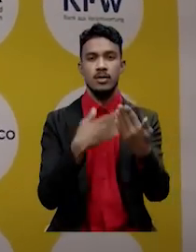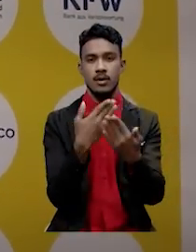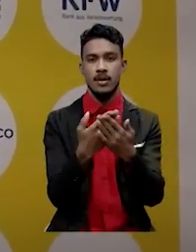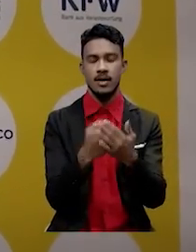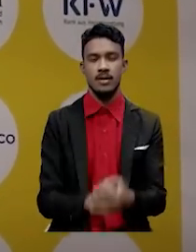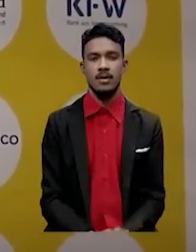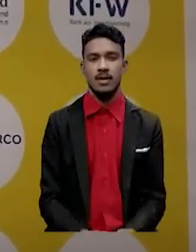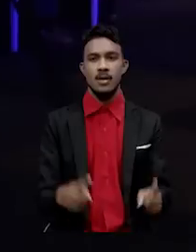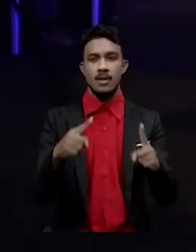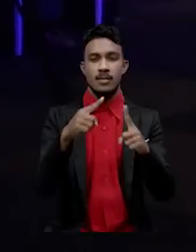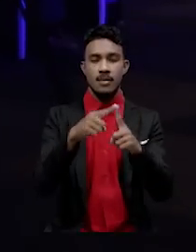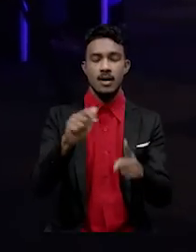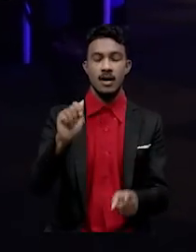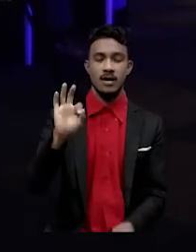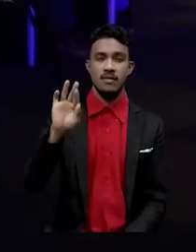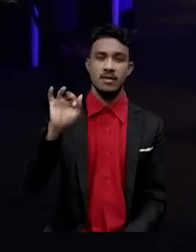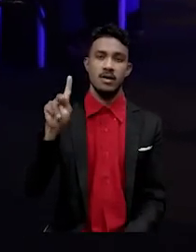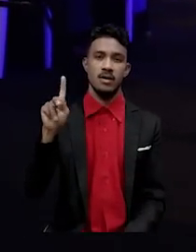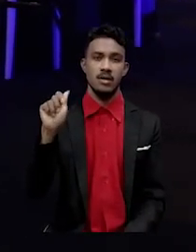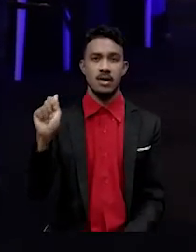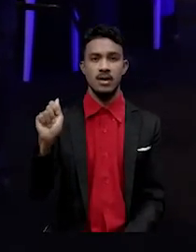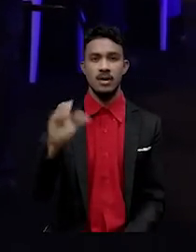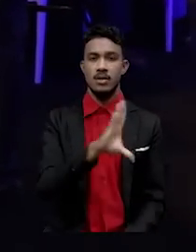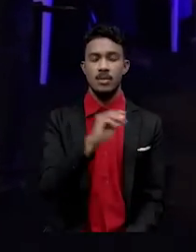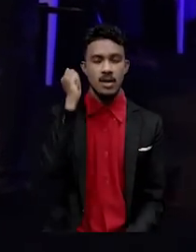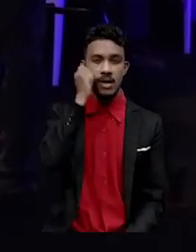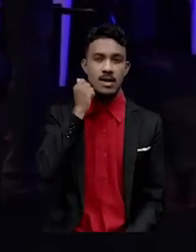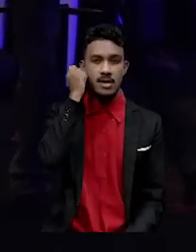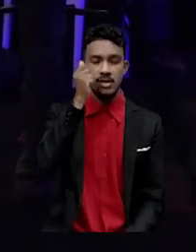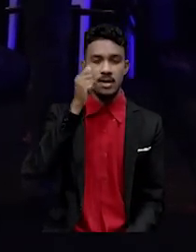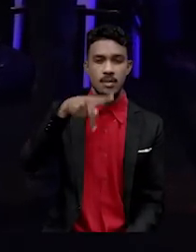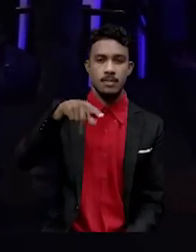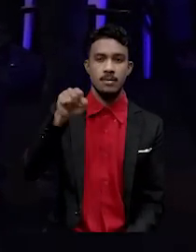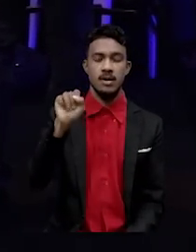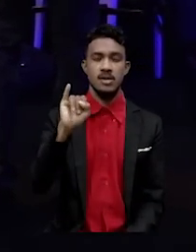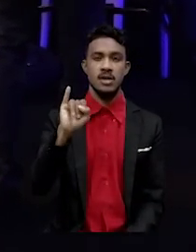para a África, para a Ásia, para o Indo-Pacífico. E a